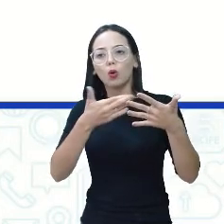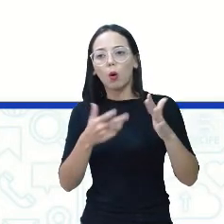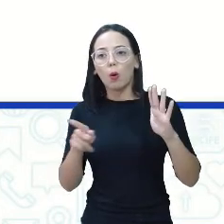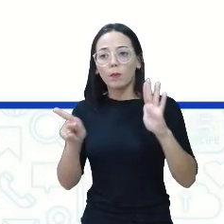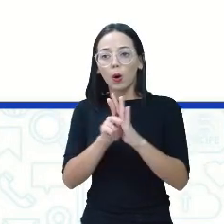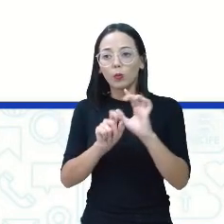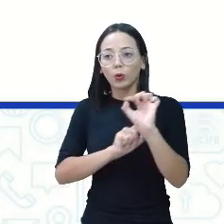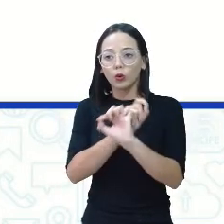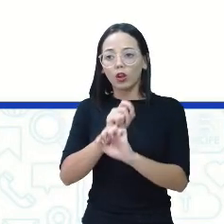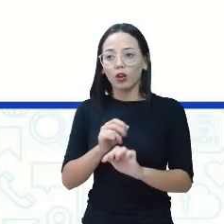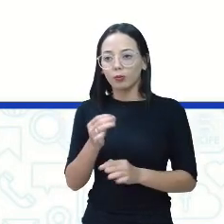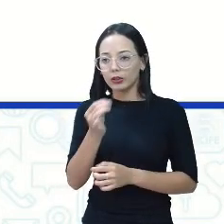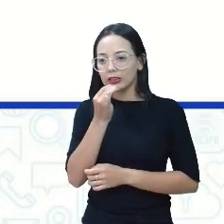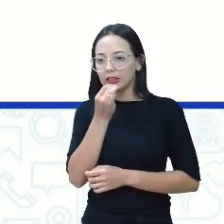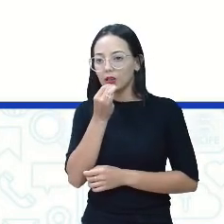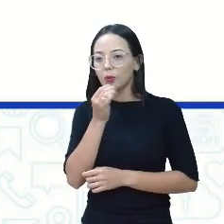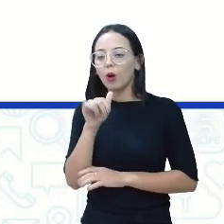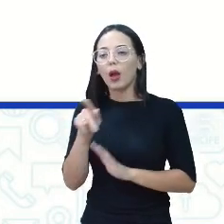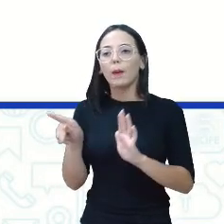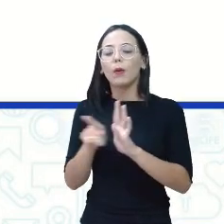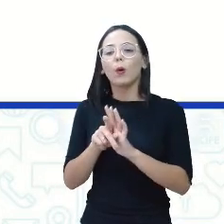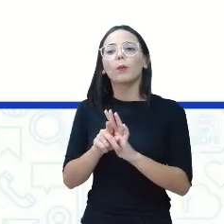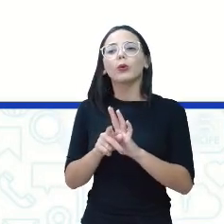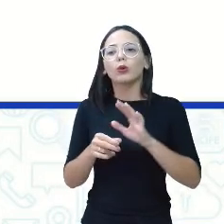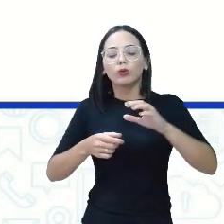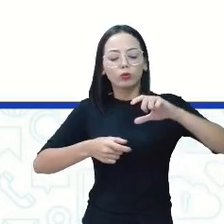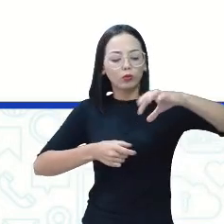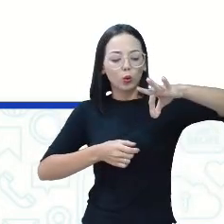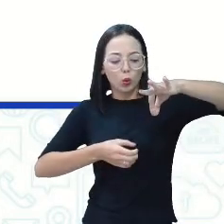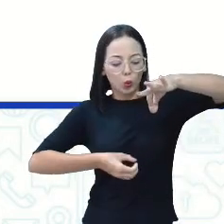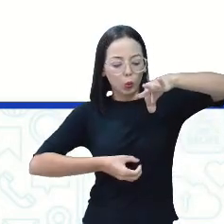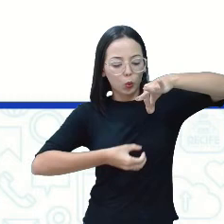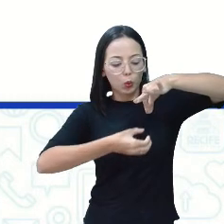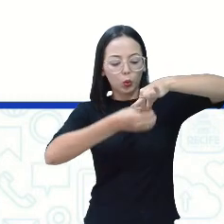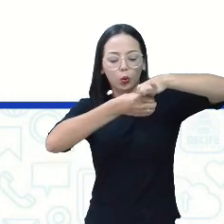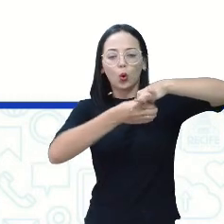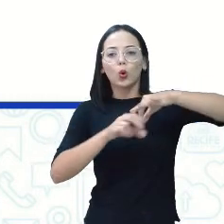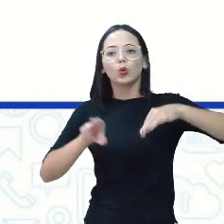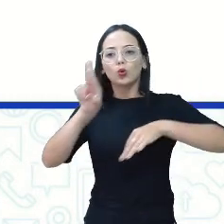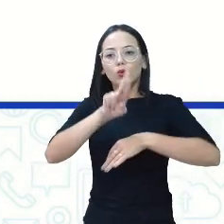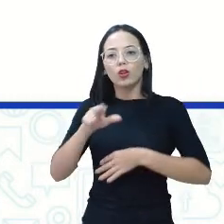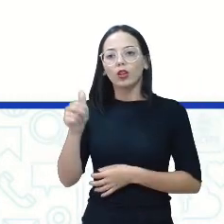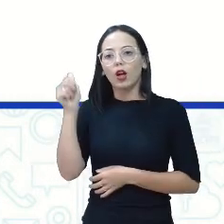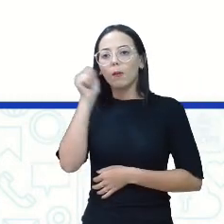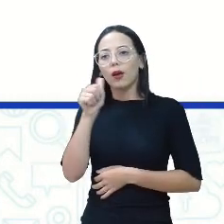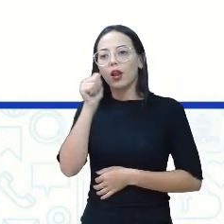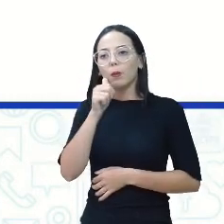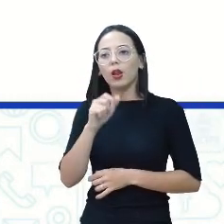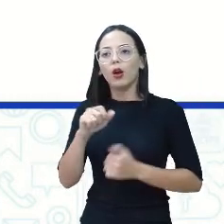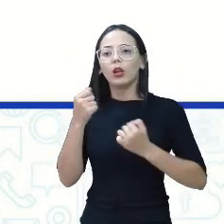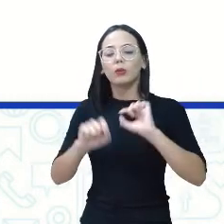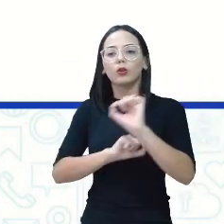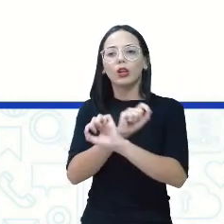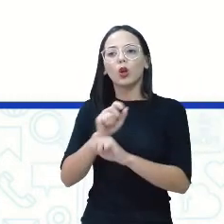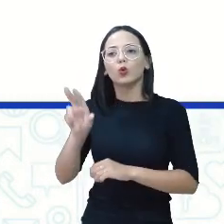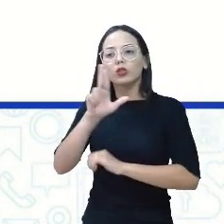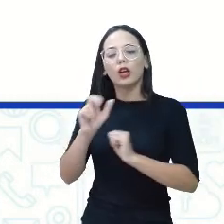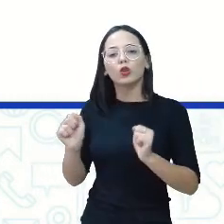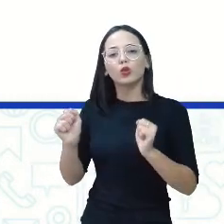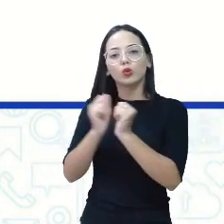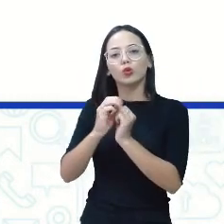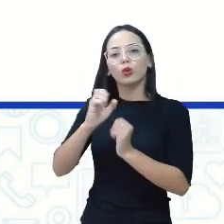método contraceptivo em forma de uma capa usada pela mulher que, para ser eficaz, deve ser usado